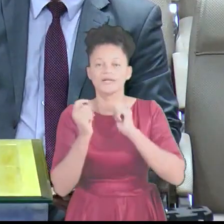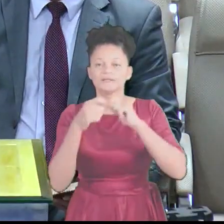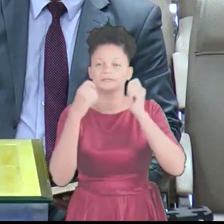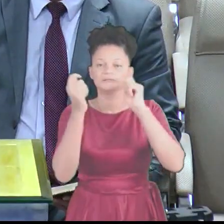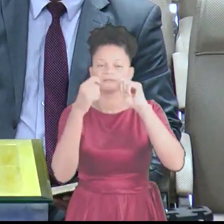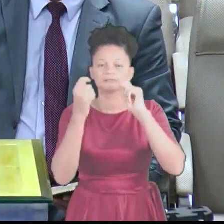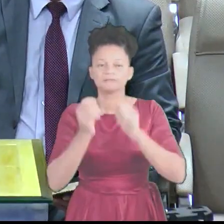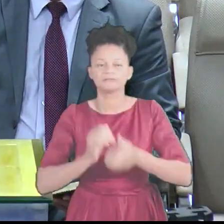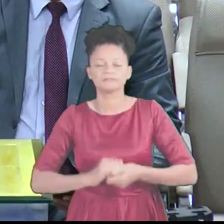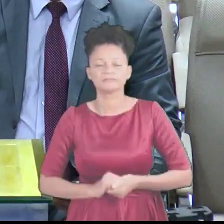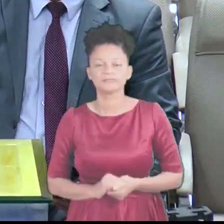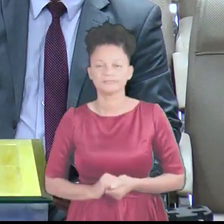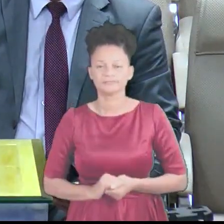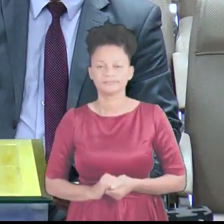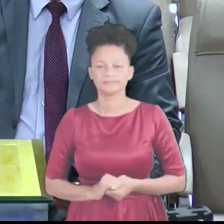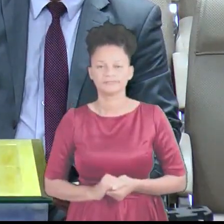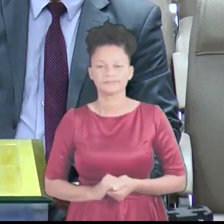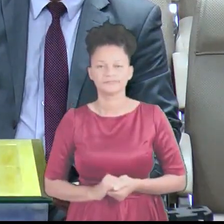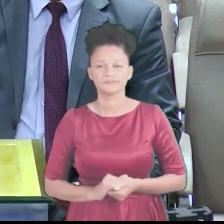Aleluia.